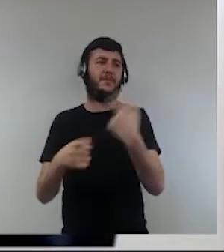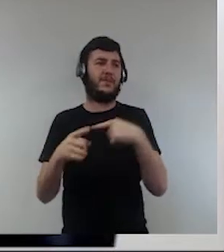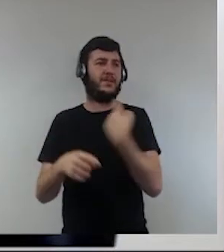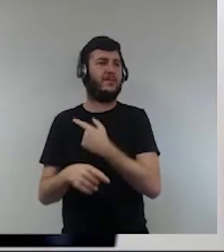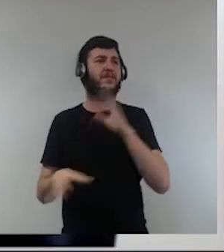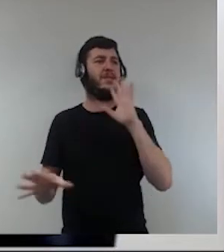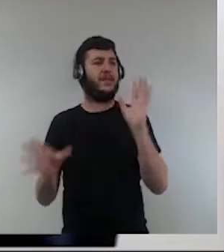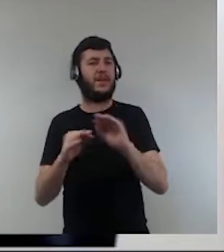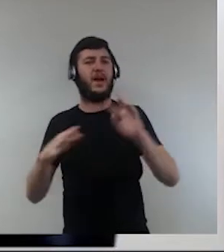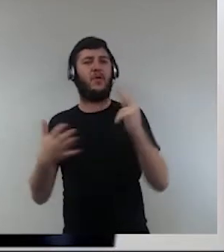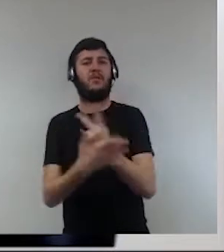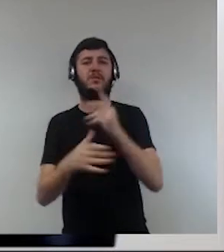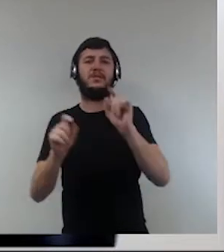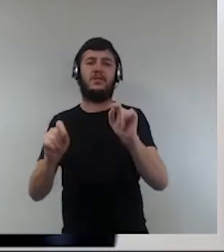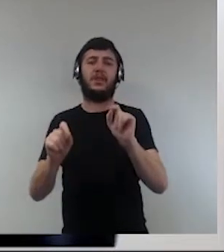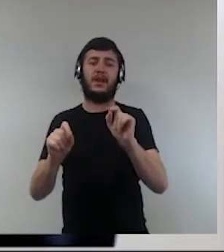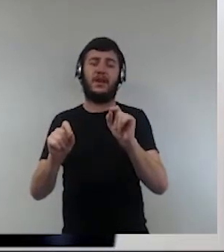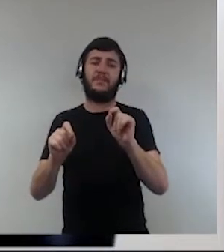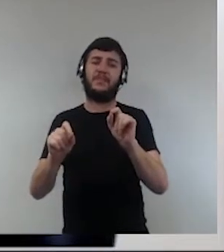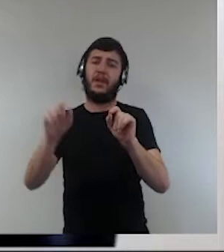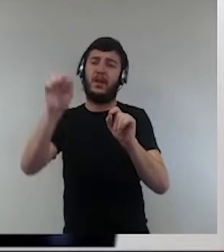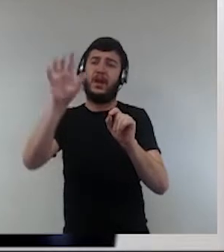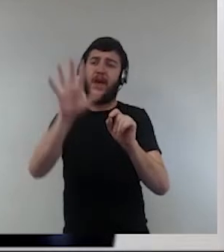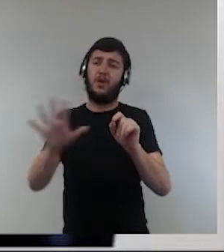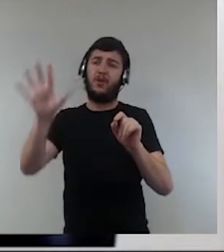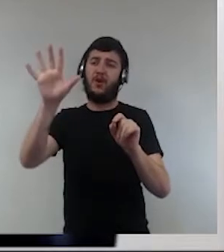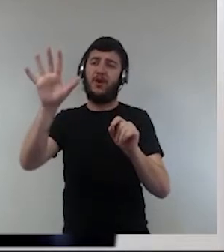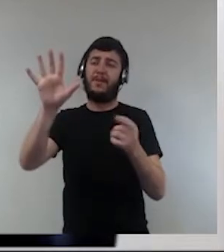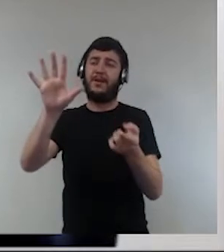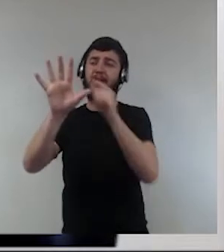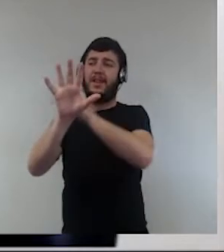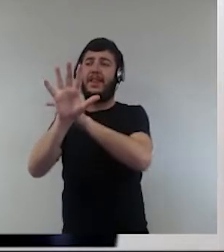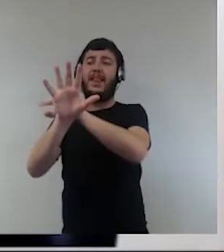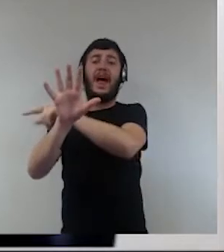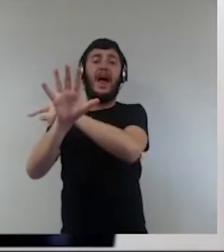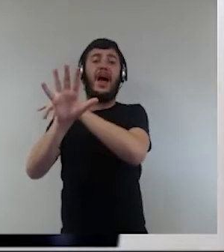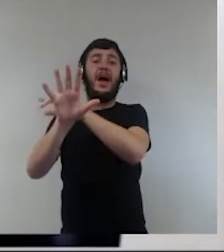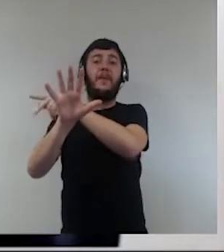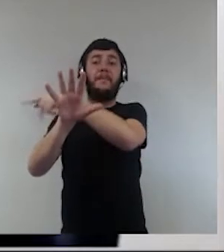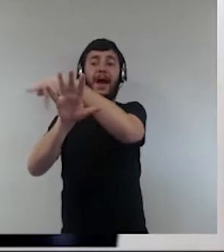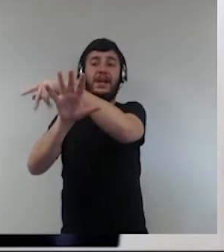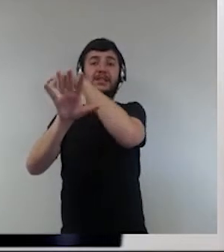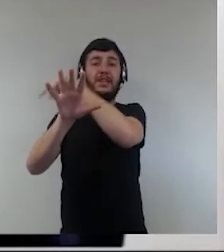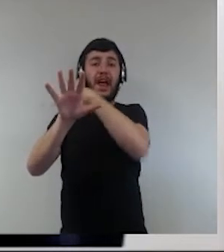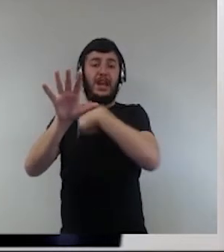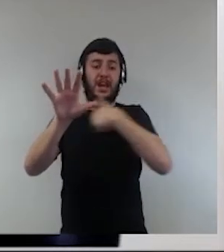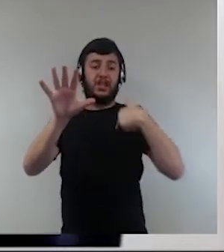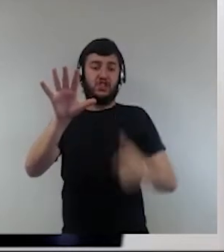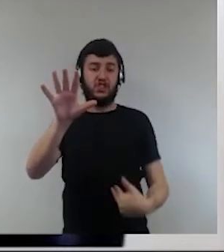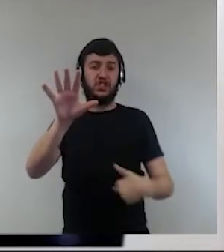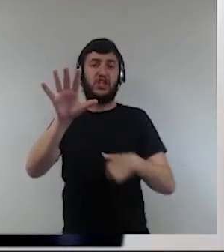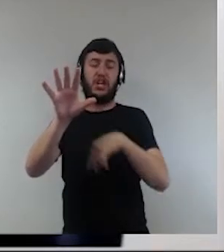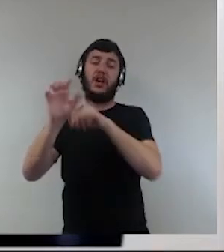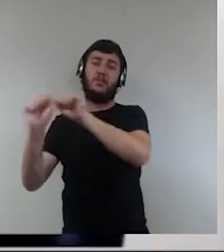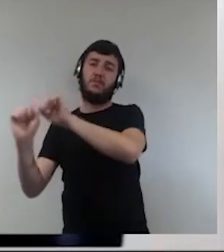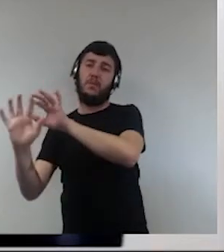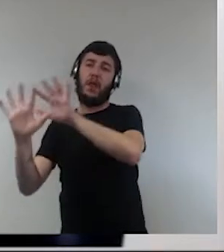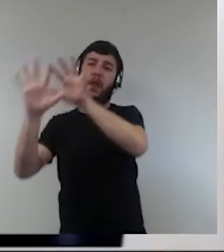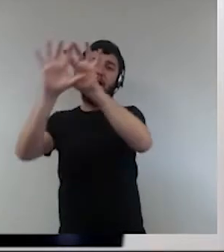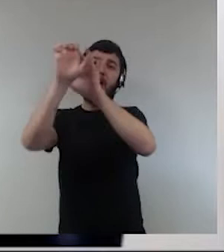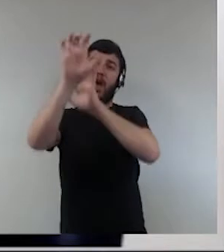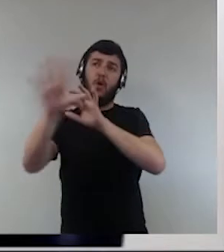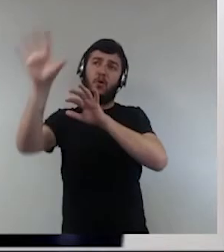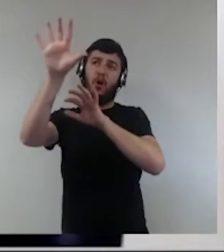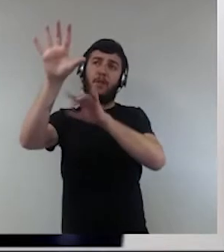na Europa, já que a pandemia se iniciou na China, depois se espalhou pela Europa até chegar nas Américas. Se